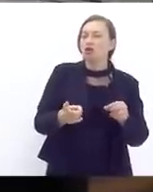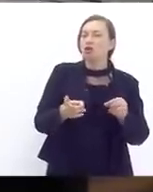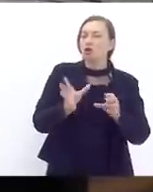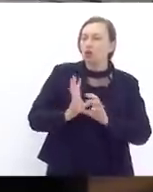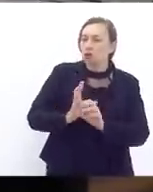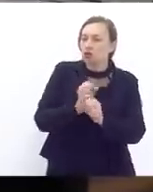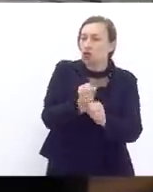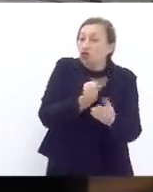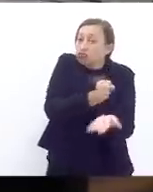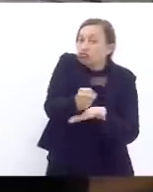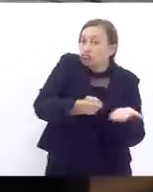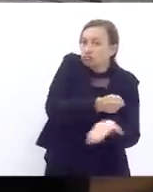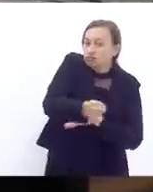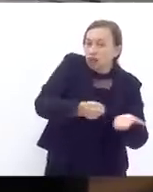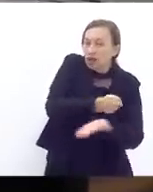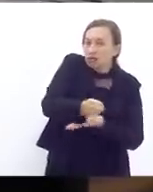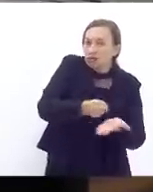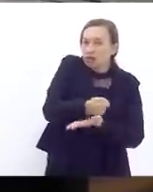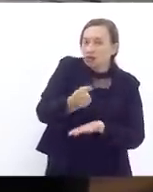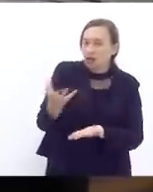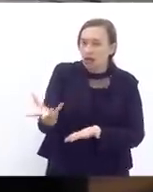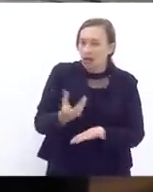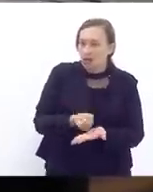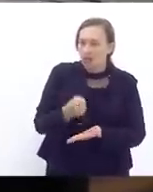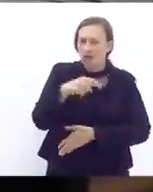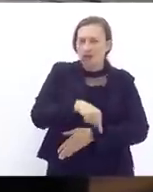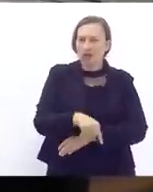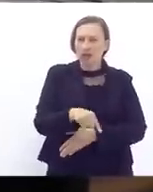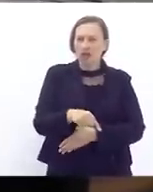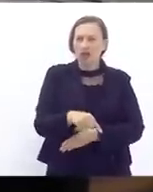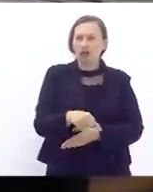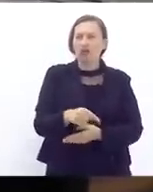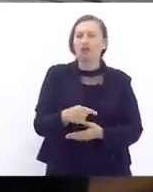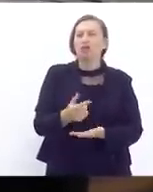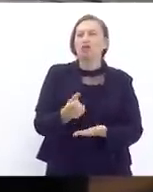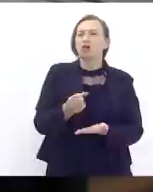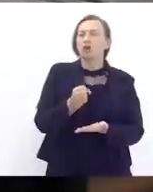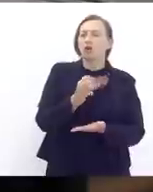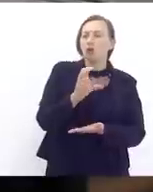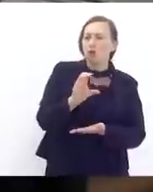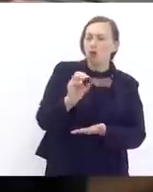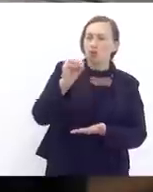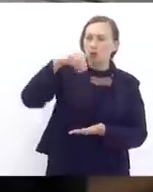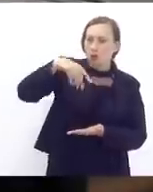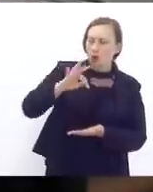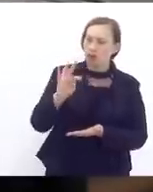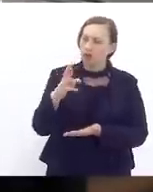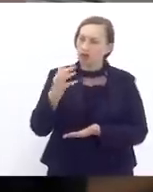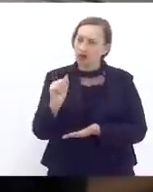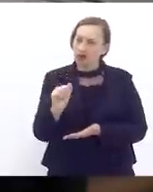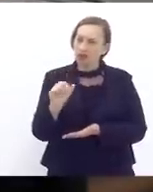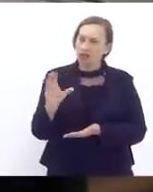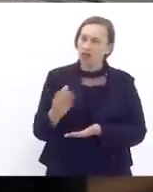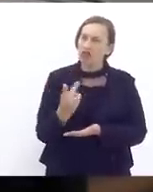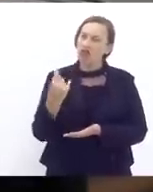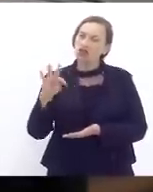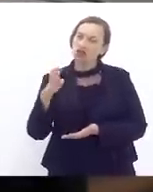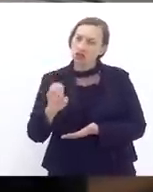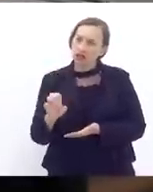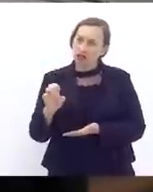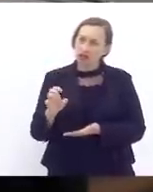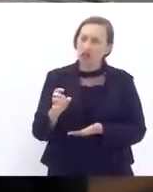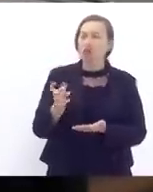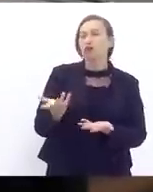cálculos básicos que eles receberam num sem o contracheque não tem um demonstrativo mas tem o depósito na conta não confere